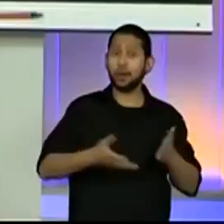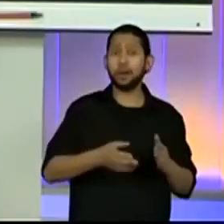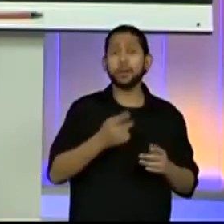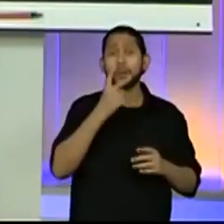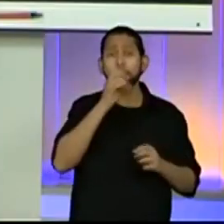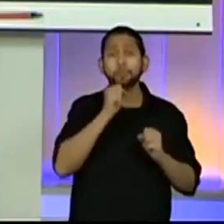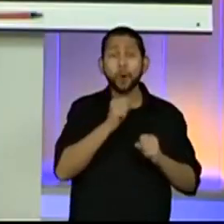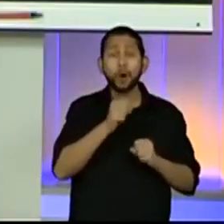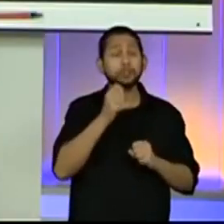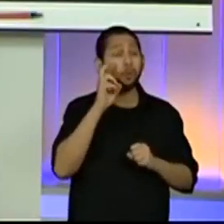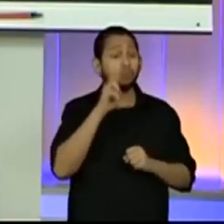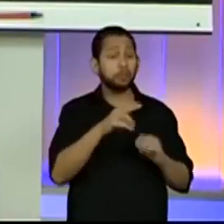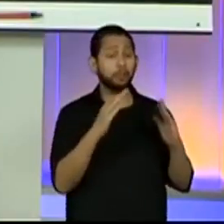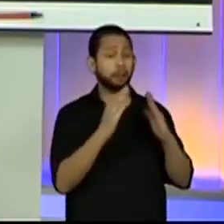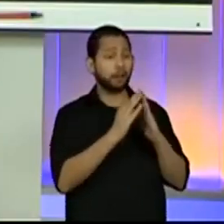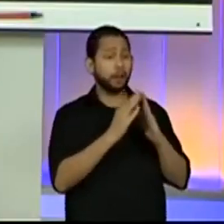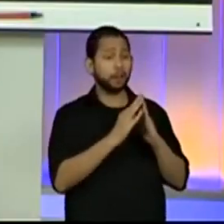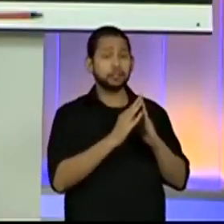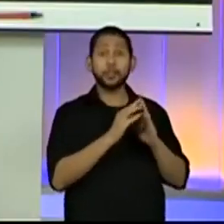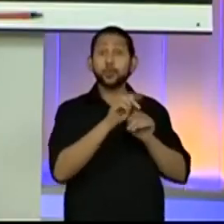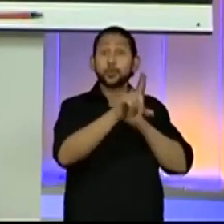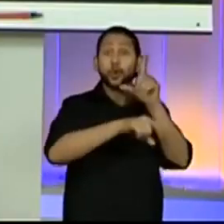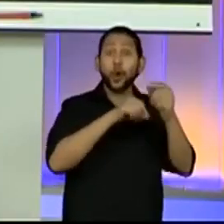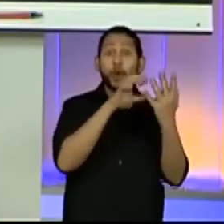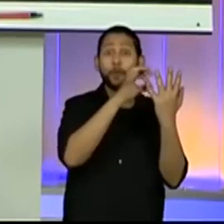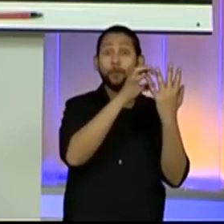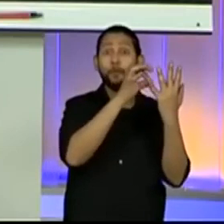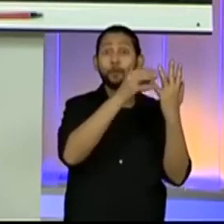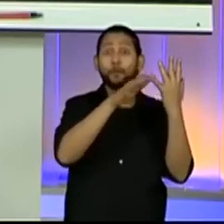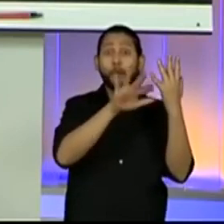Eu posso fazer um trabalho,